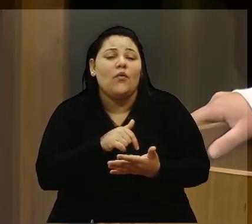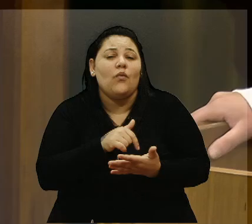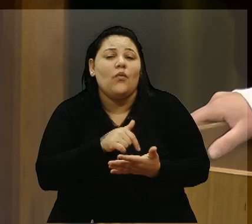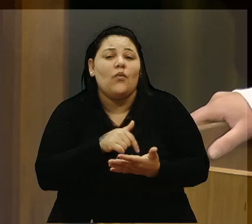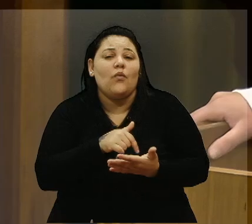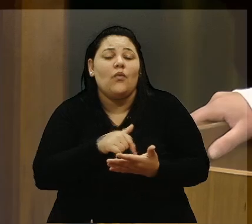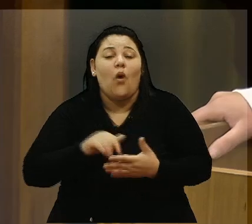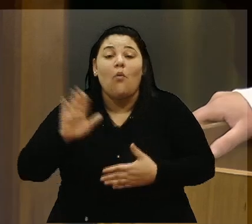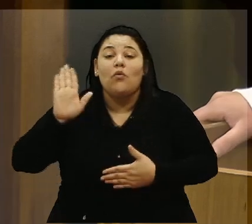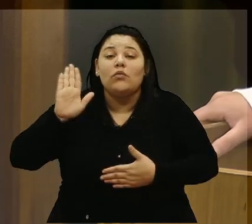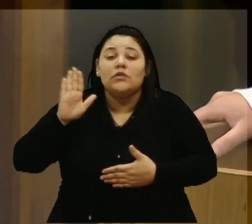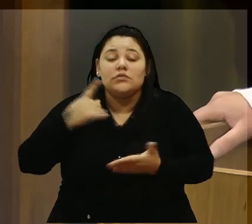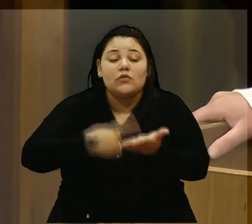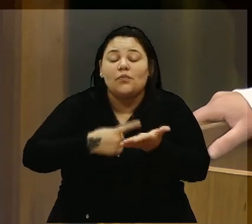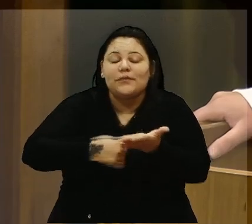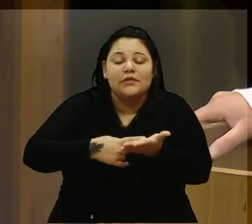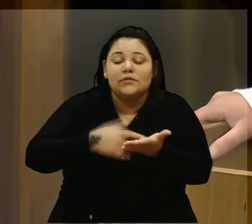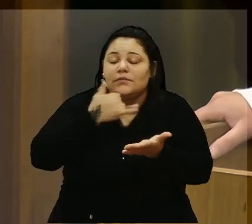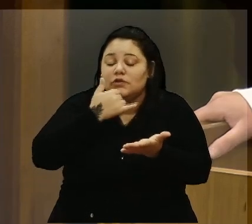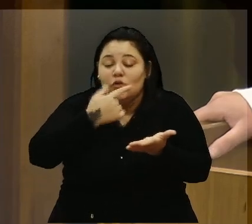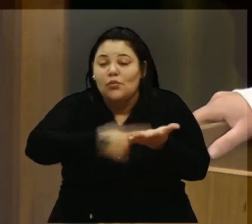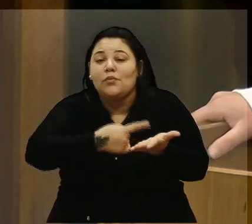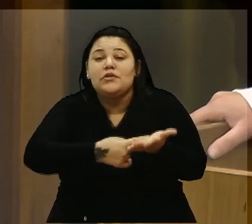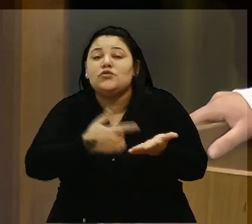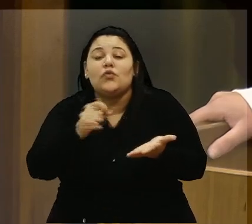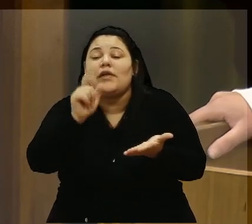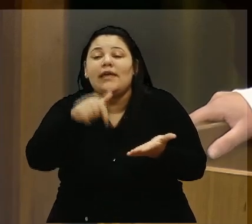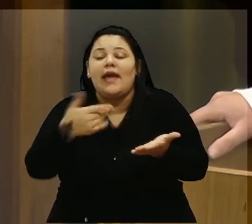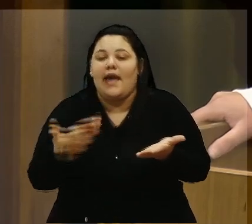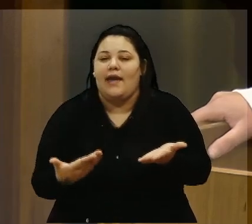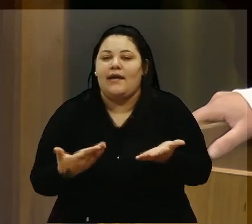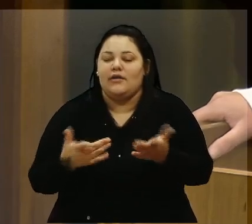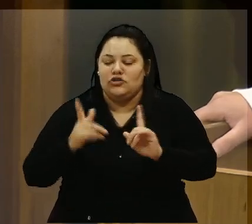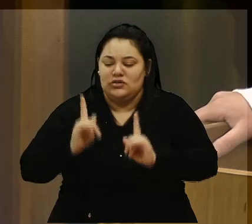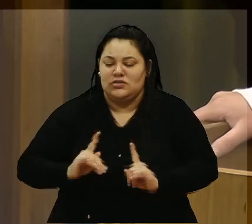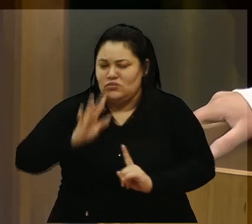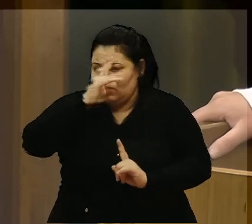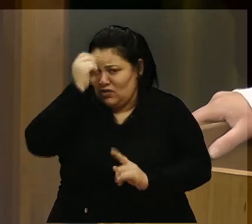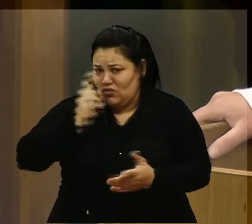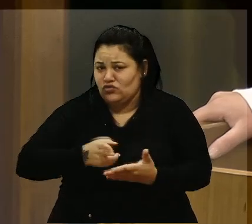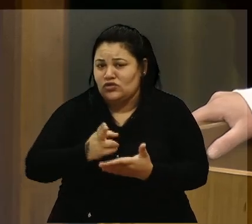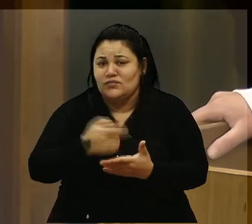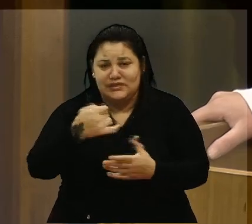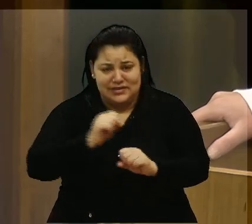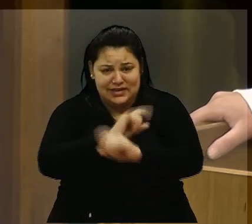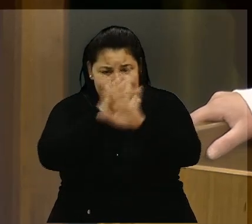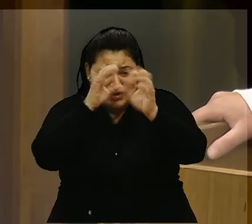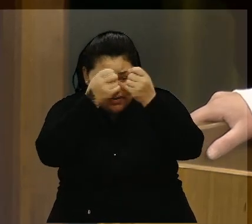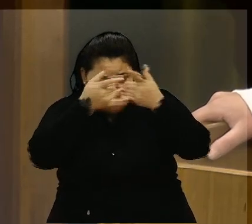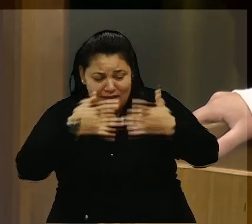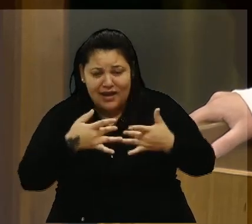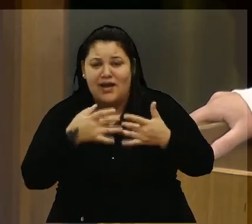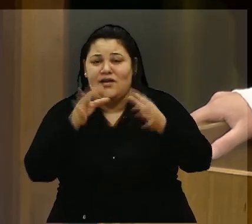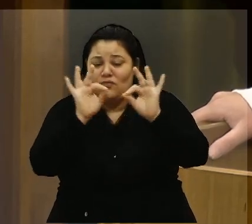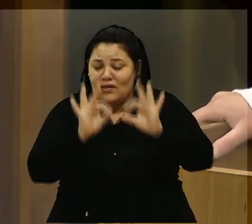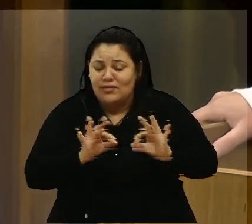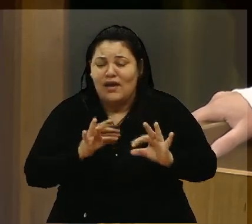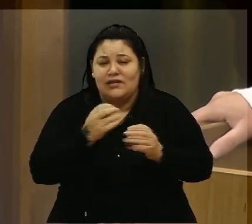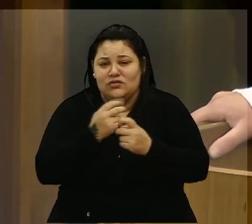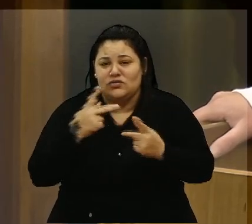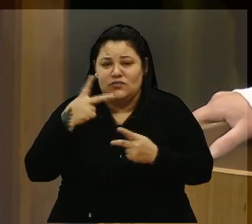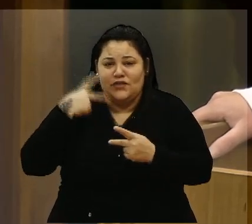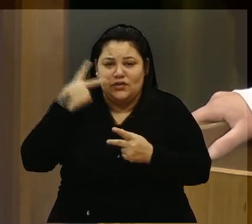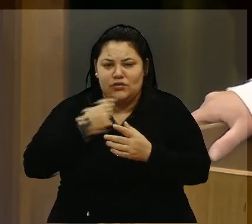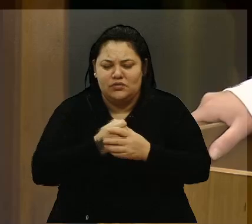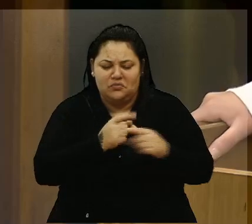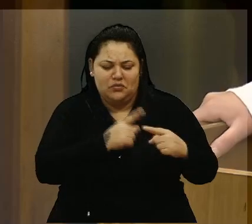gestão municipal, que é uma gestão de continuidade, em esclarecer as coisas para nós, vereadores. Porque